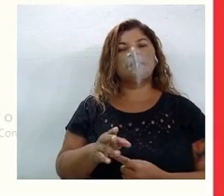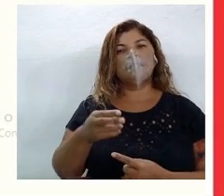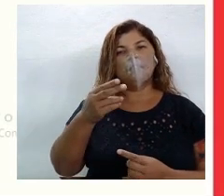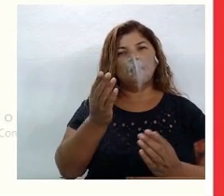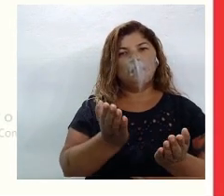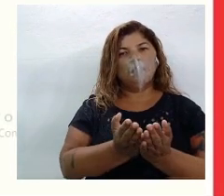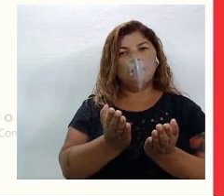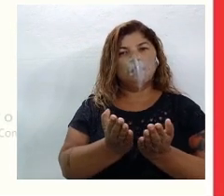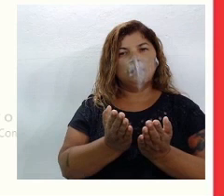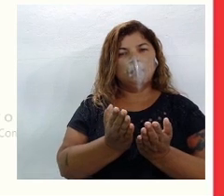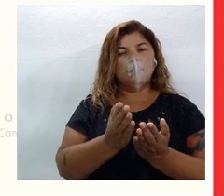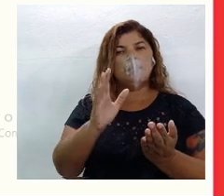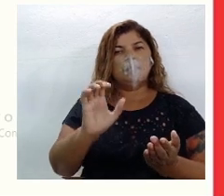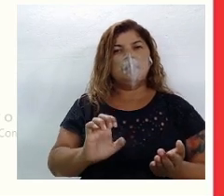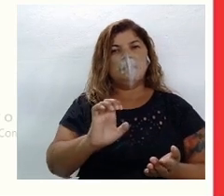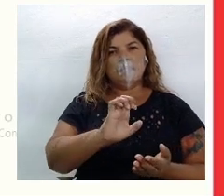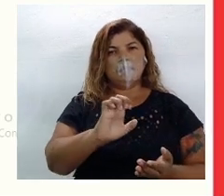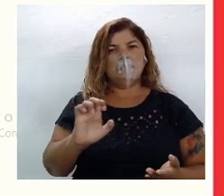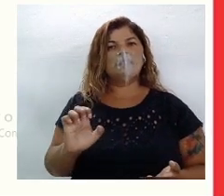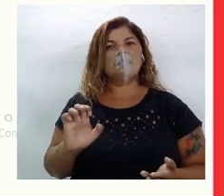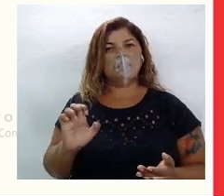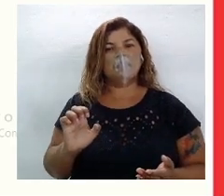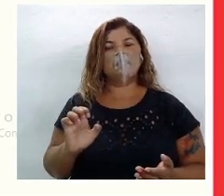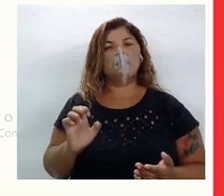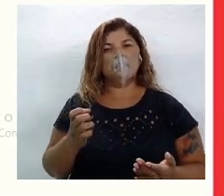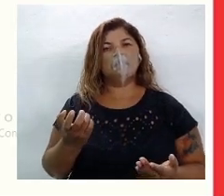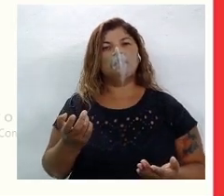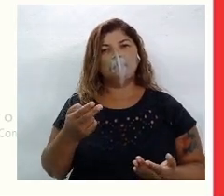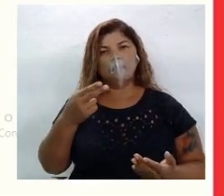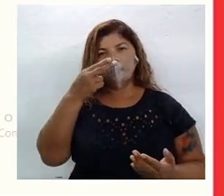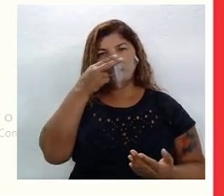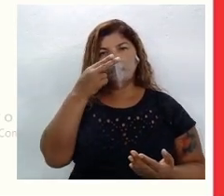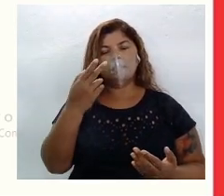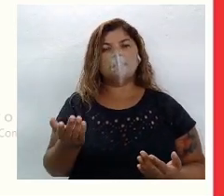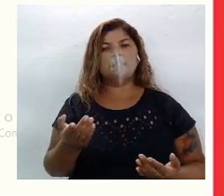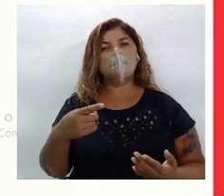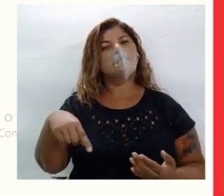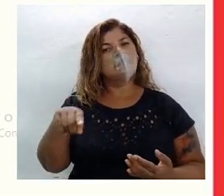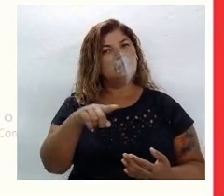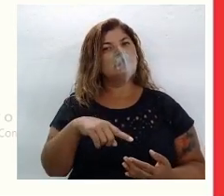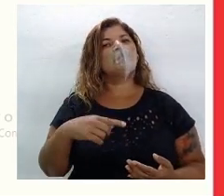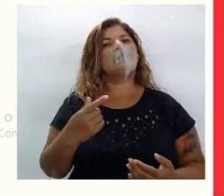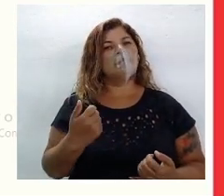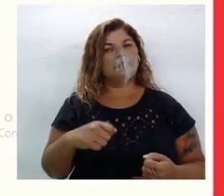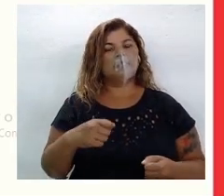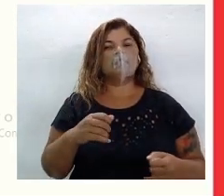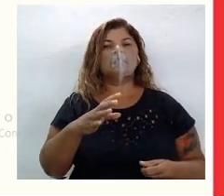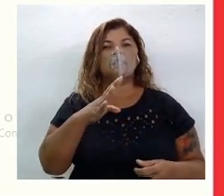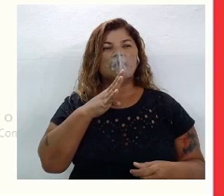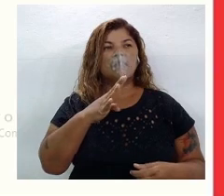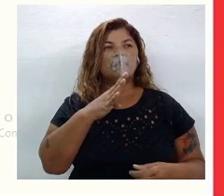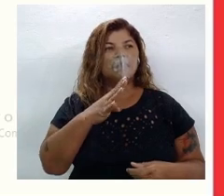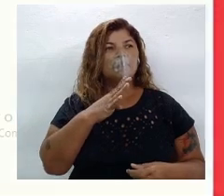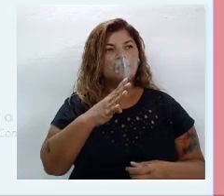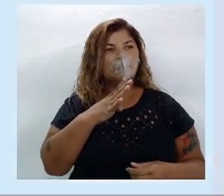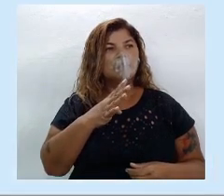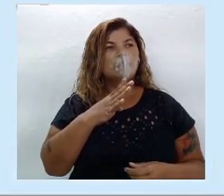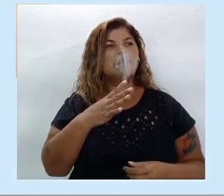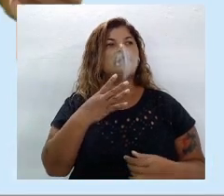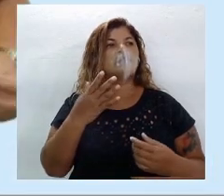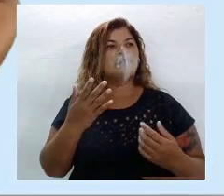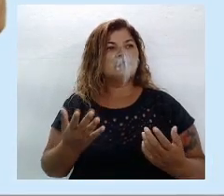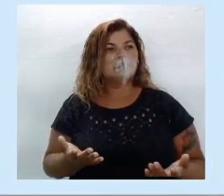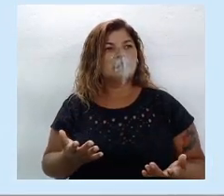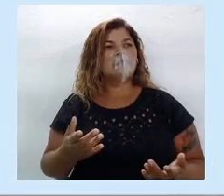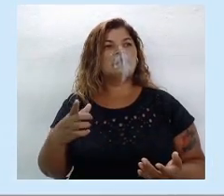culto evangélico, um culto protestante. Então, caro estudante, é bom conhecer, é bom adentrar.